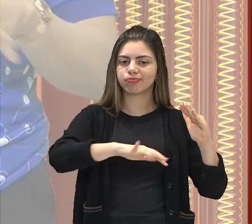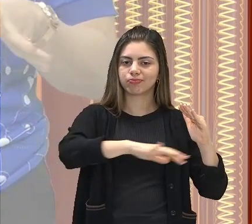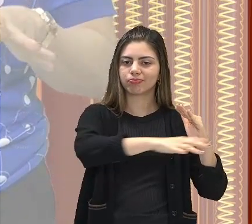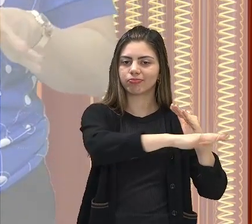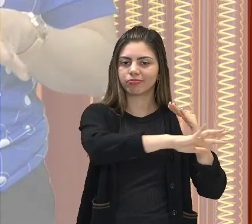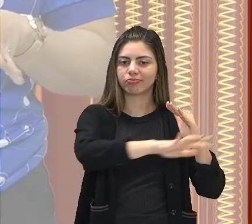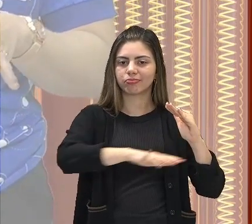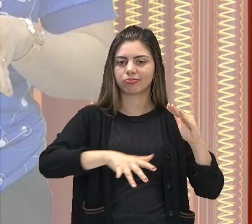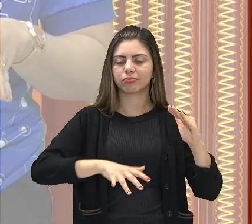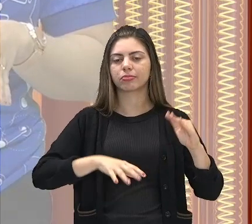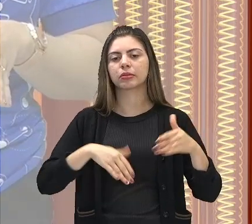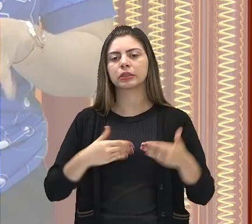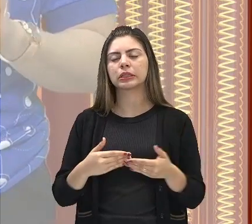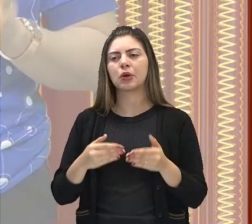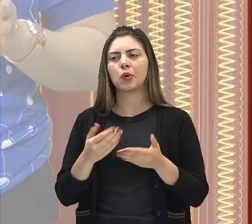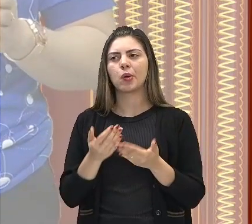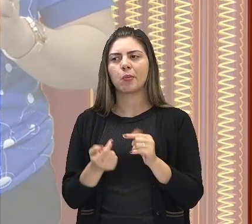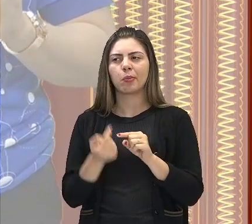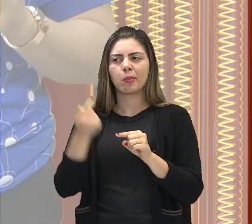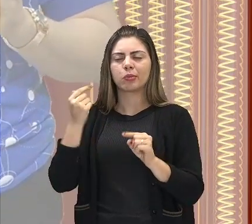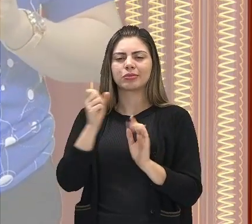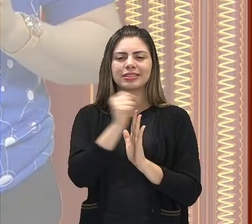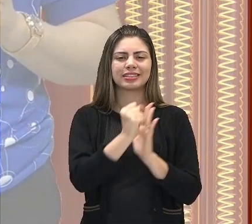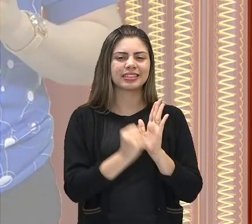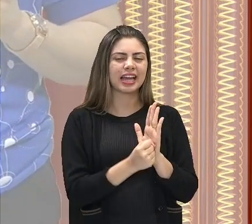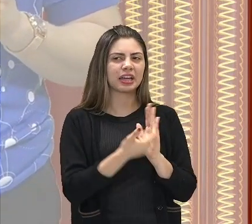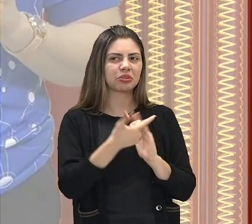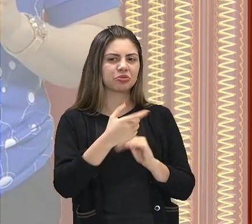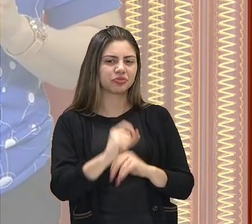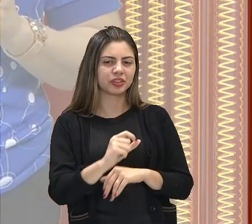Logo lá no início do século XX, mais ou menos, né?